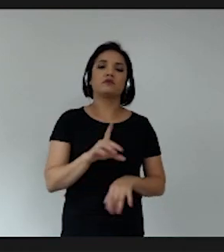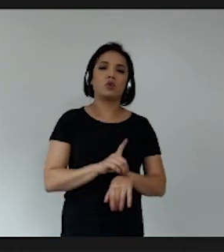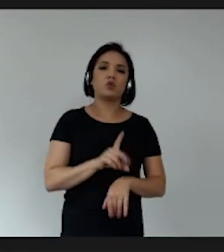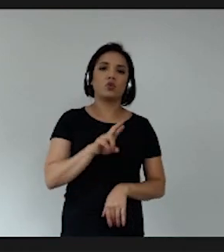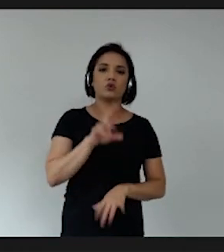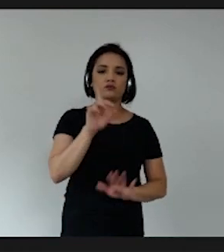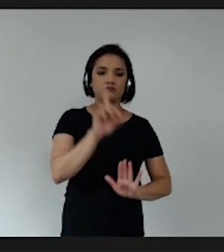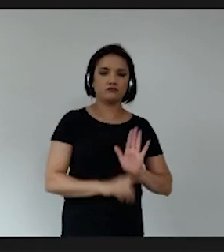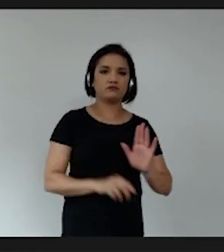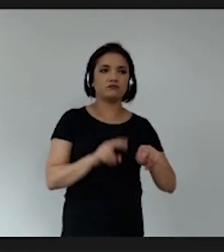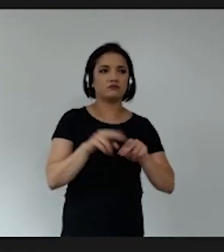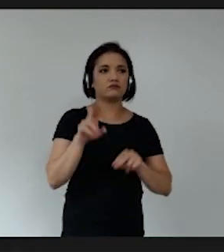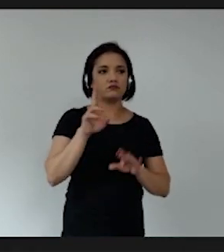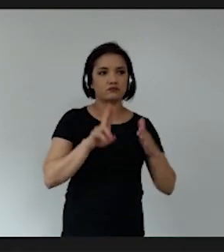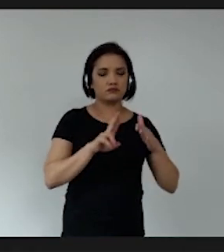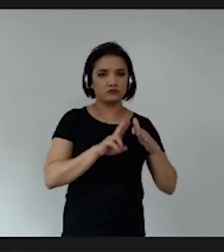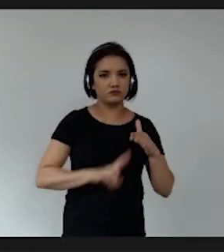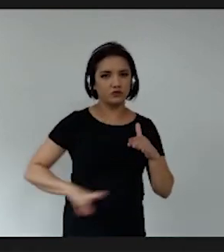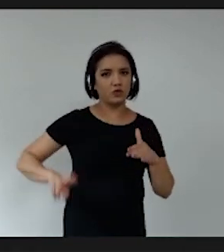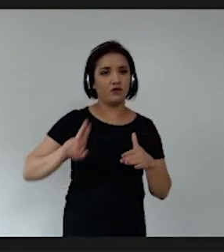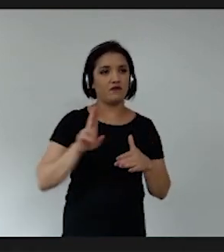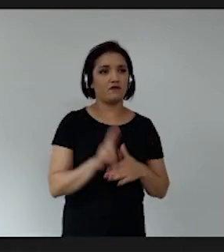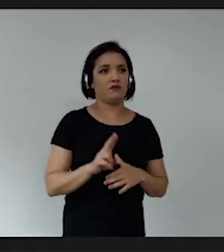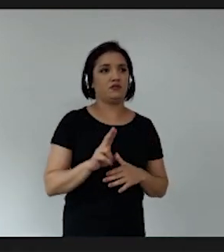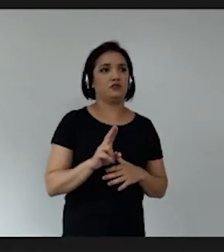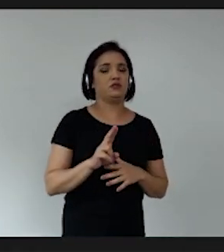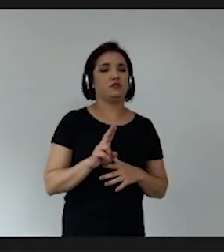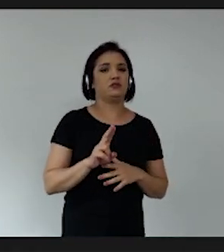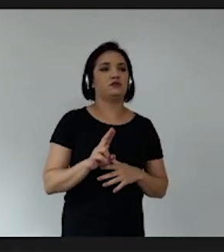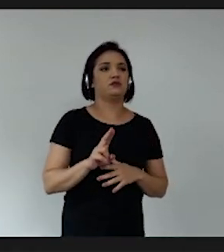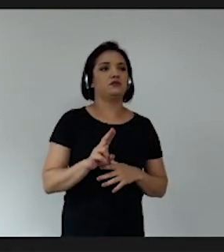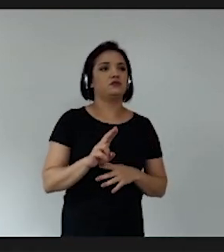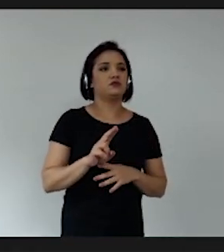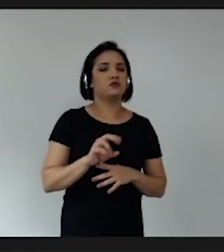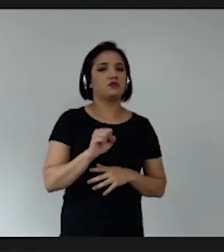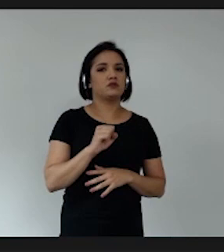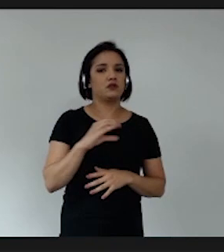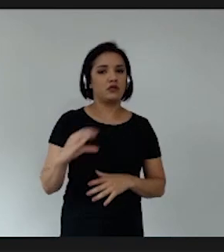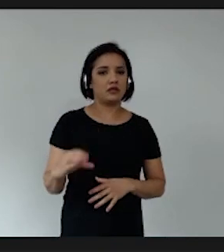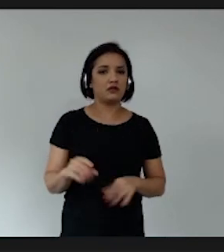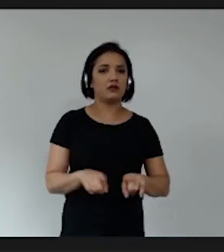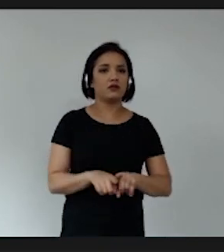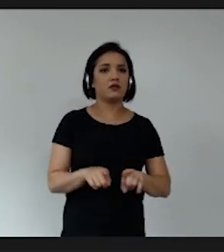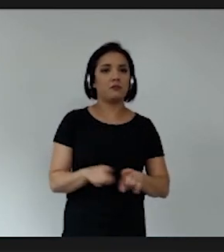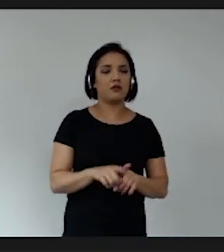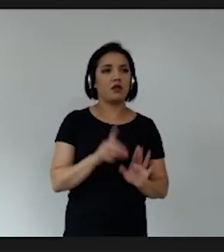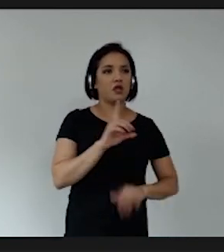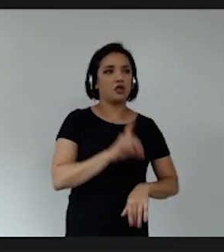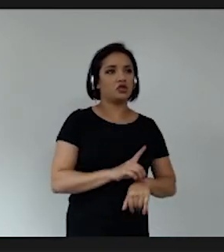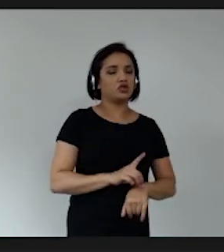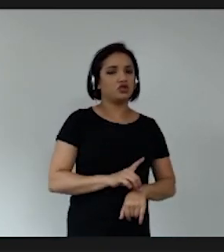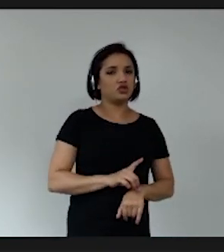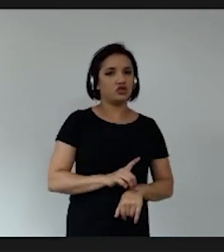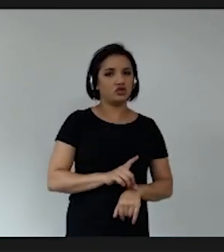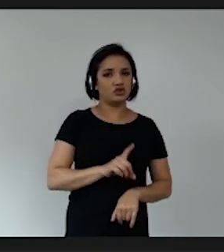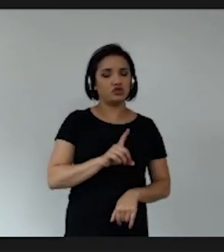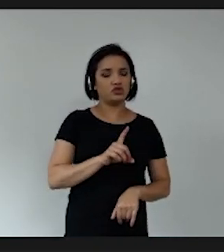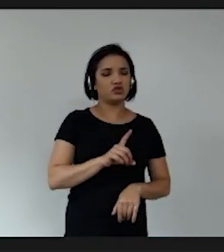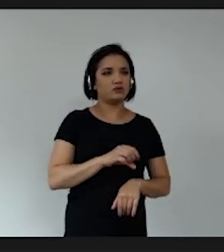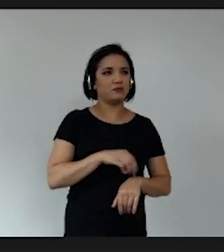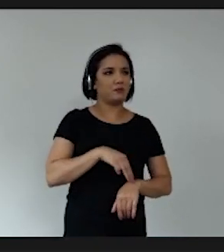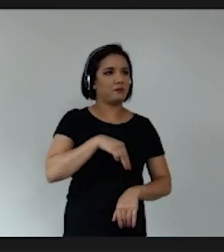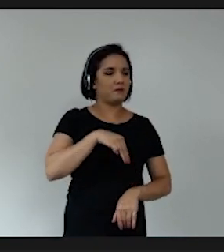pela Universidade Federal de Santa Catarina, mestre em Direito pela PUC do Rio Grande do Sul, especialista em